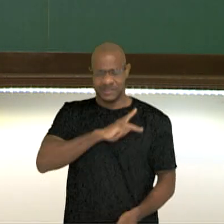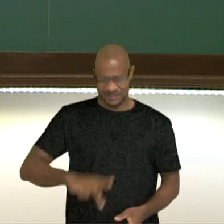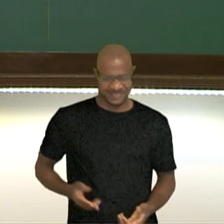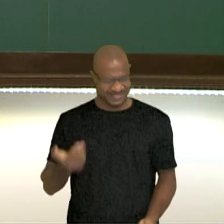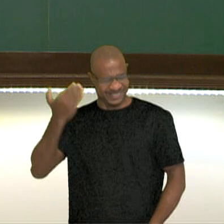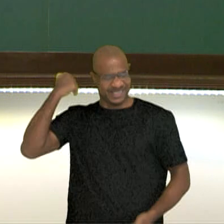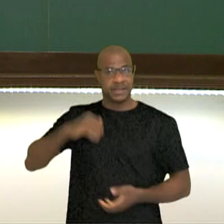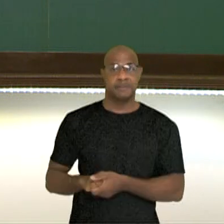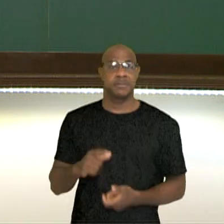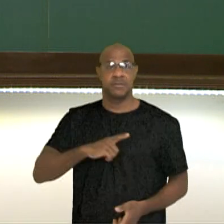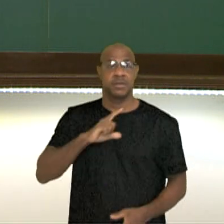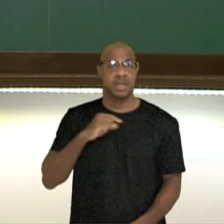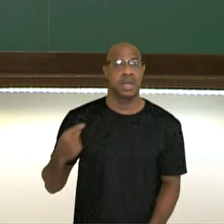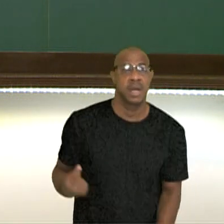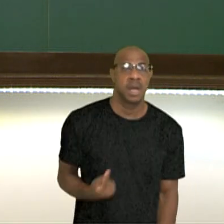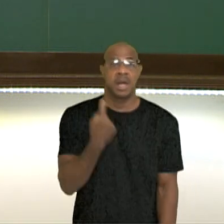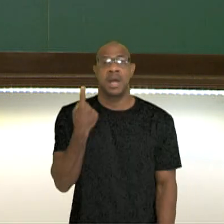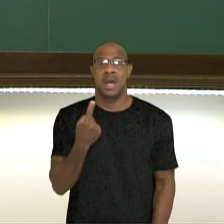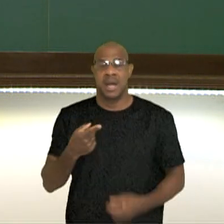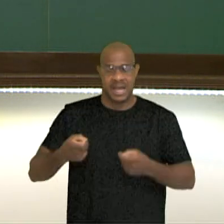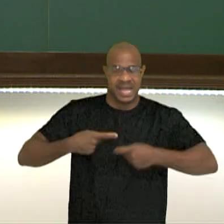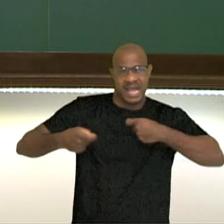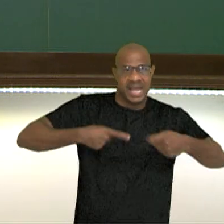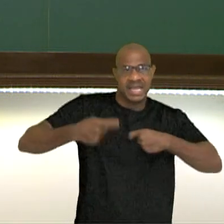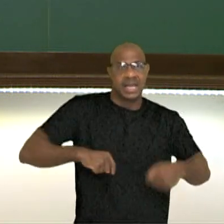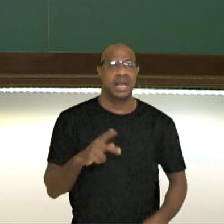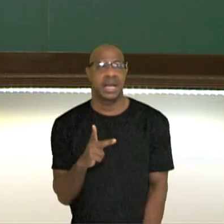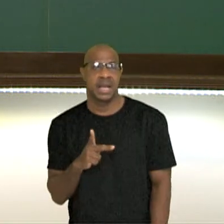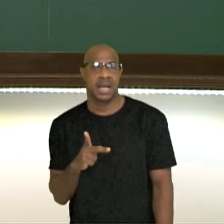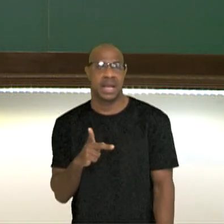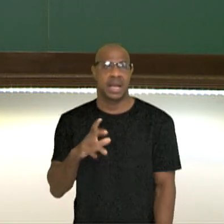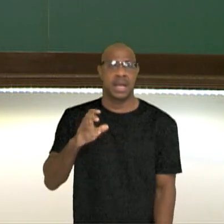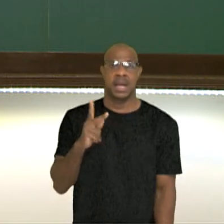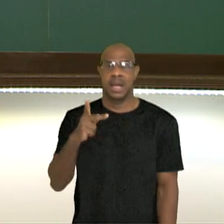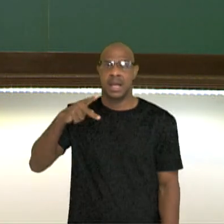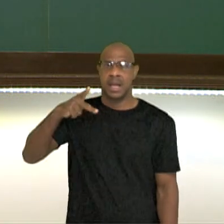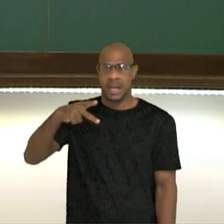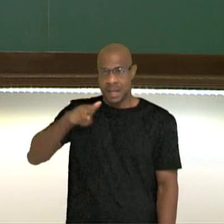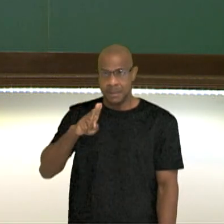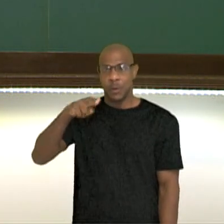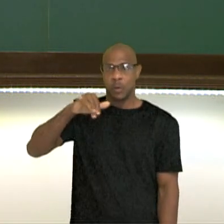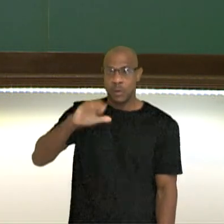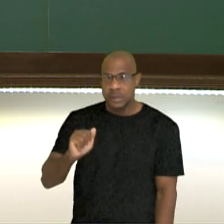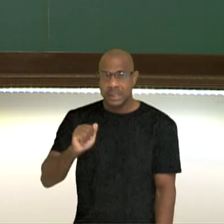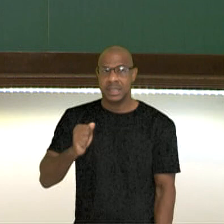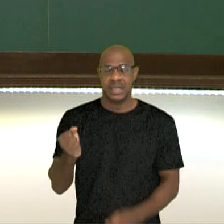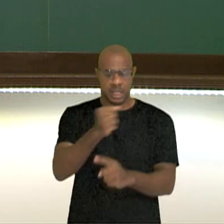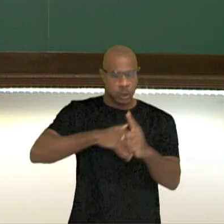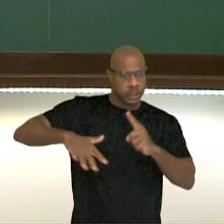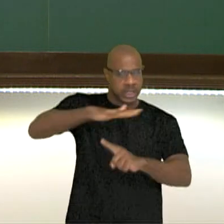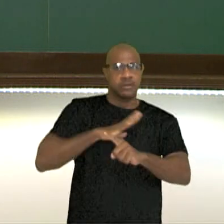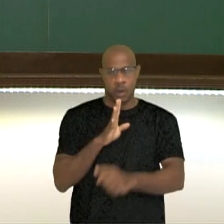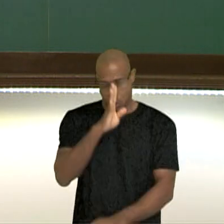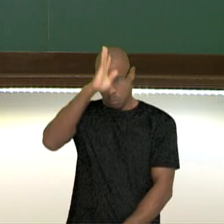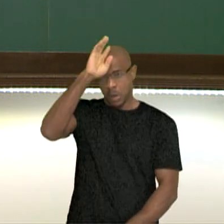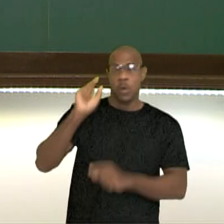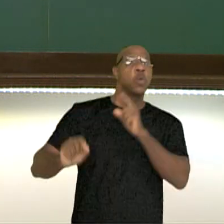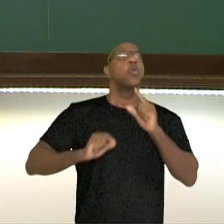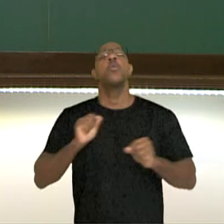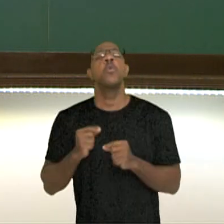Guerra Púnica, né? As Guerras Púnicas, as famosas Guerras Púnicas da sociedade romana